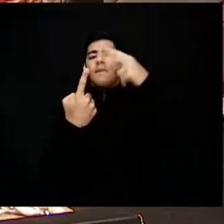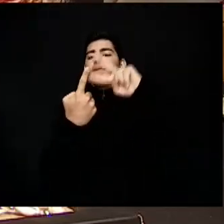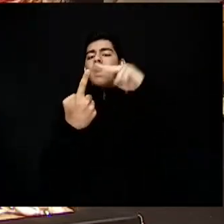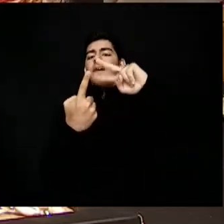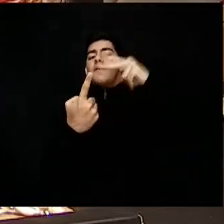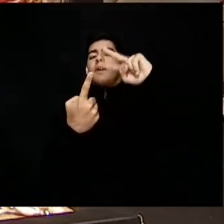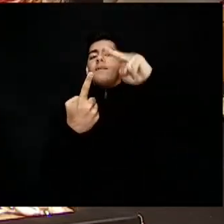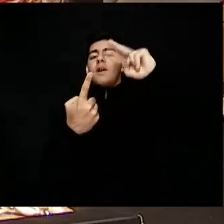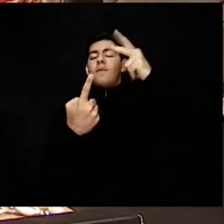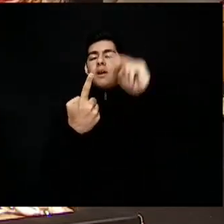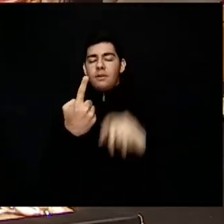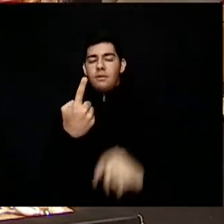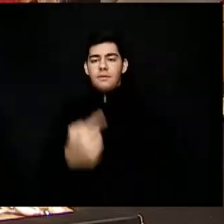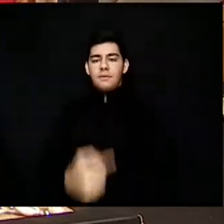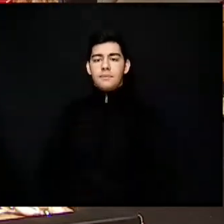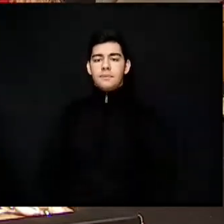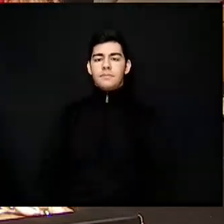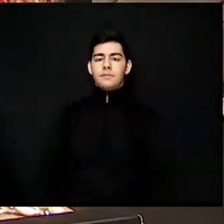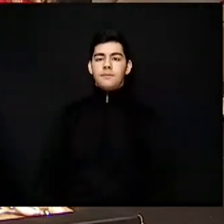outra bolinha grande,